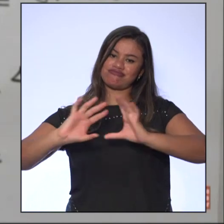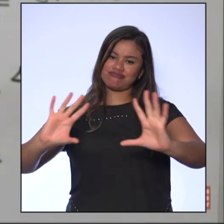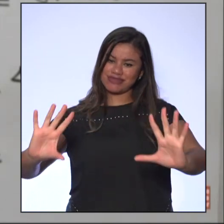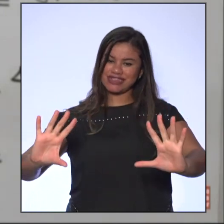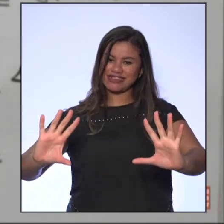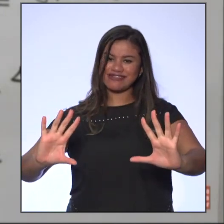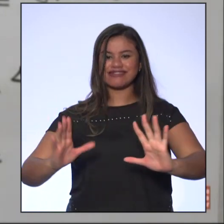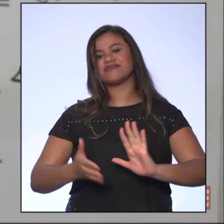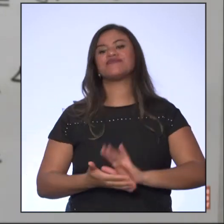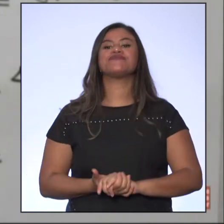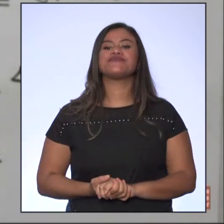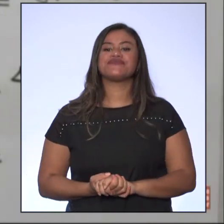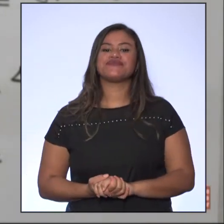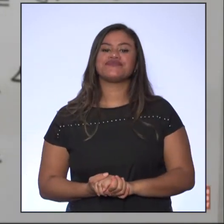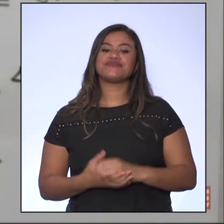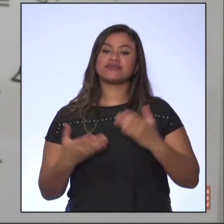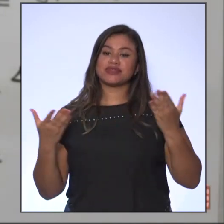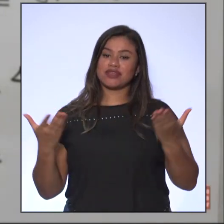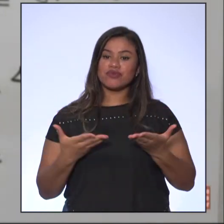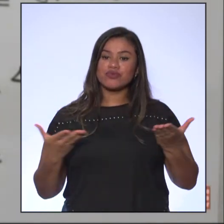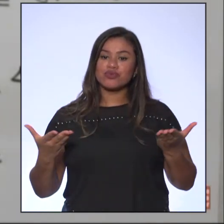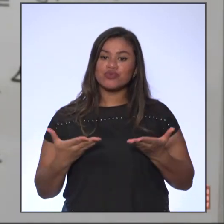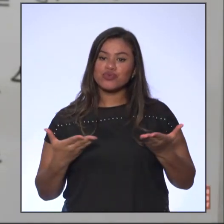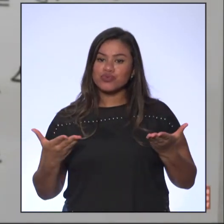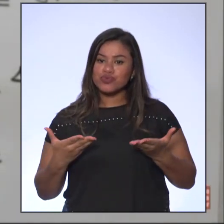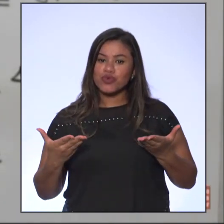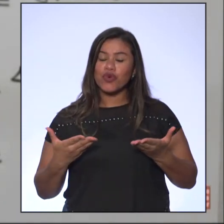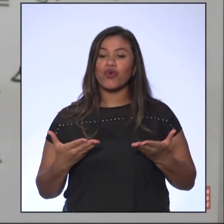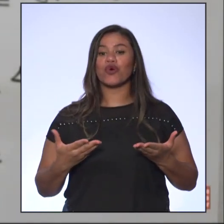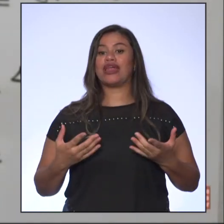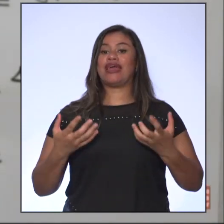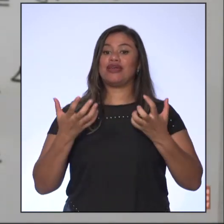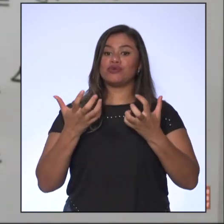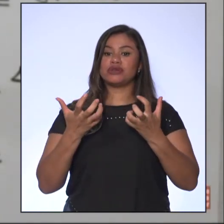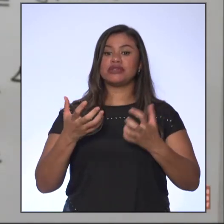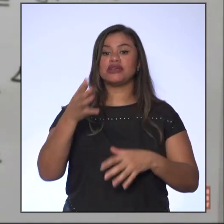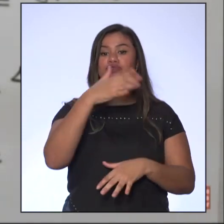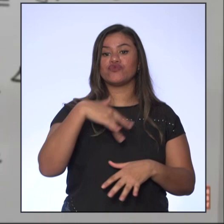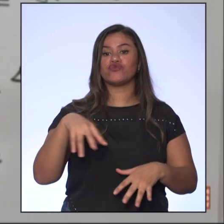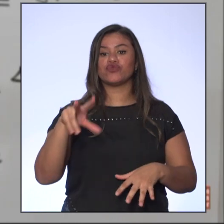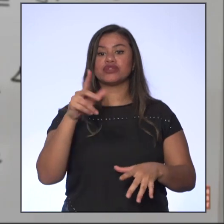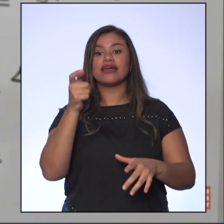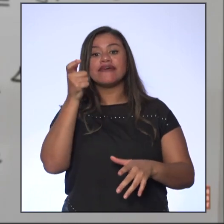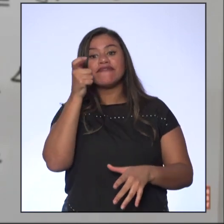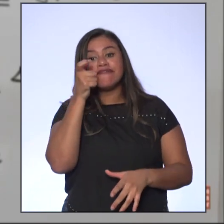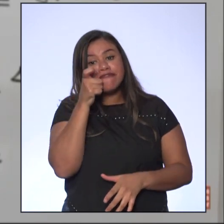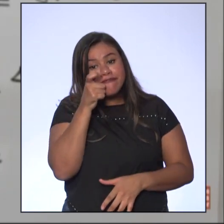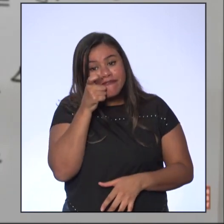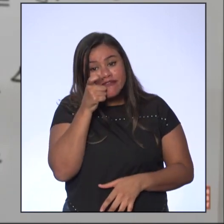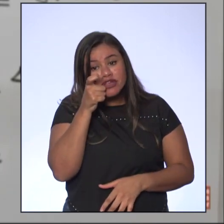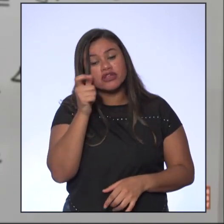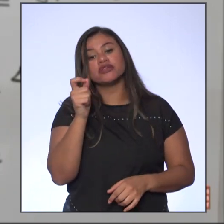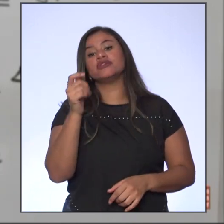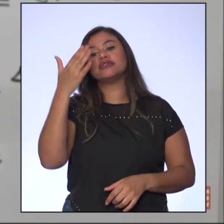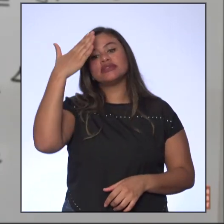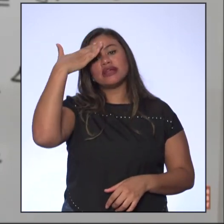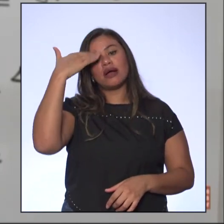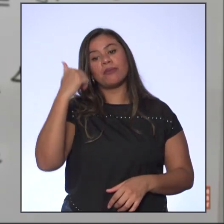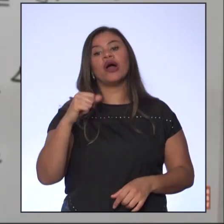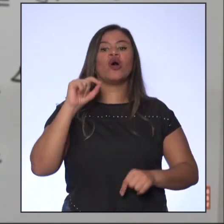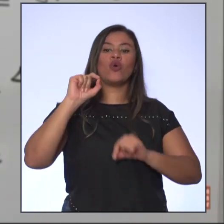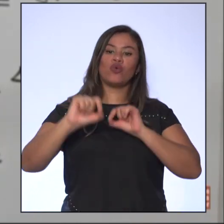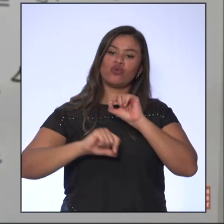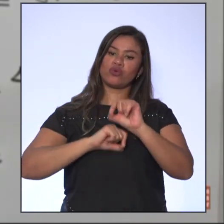da aula, eu chamei a atenção de Vosme C para algo importante. O que é que você tem que saber?